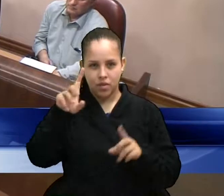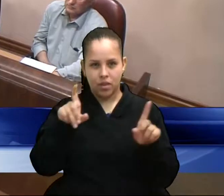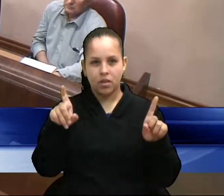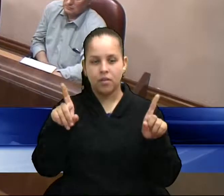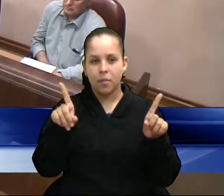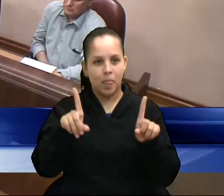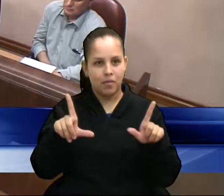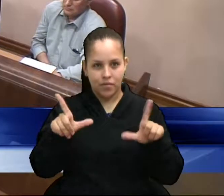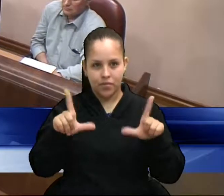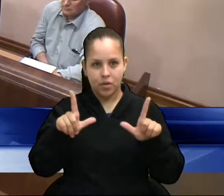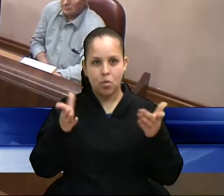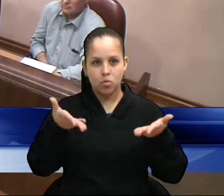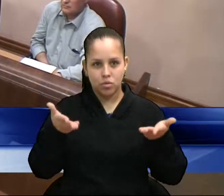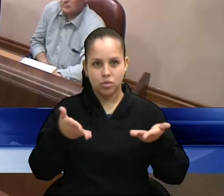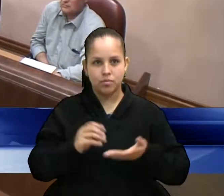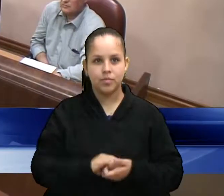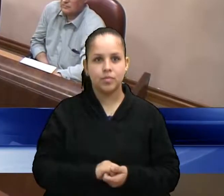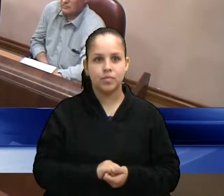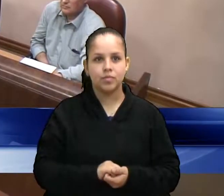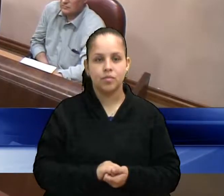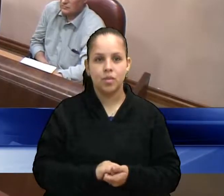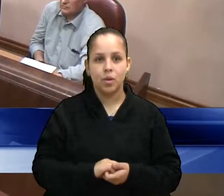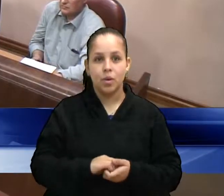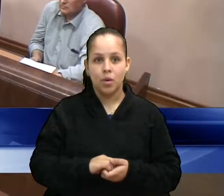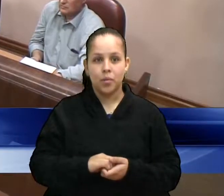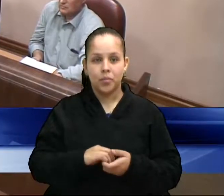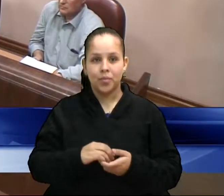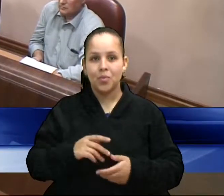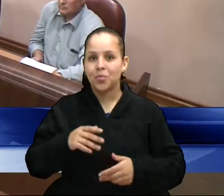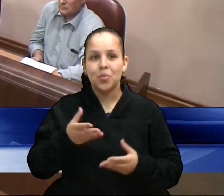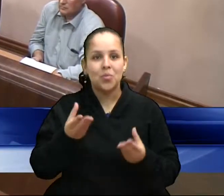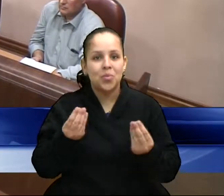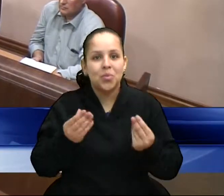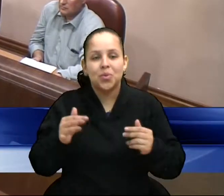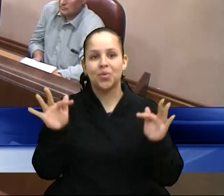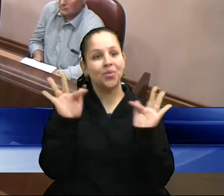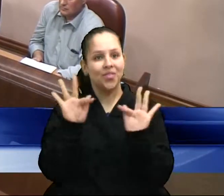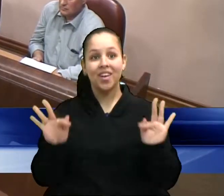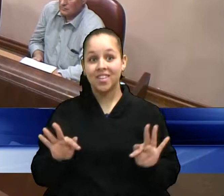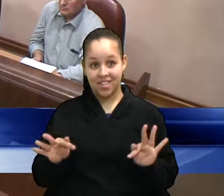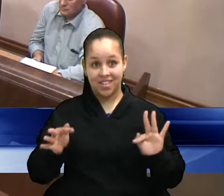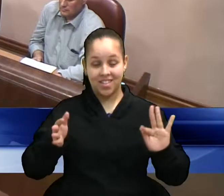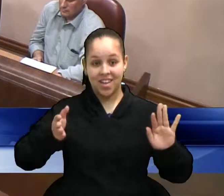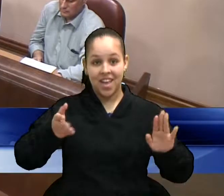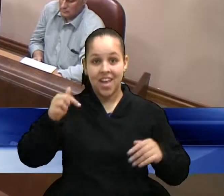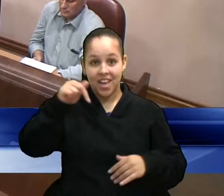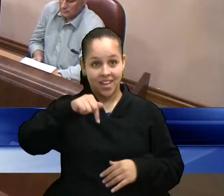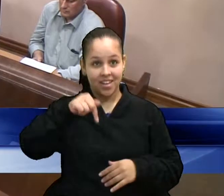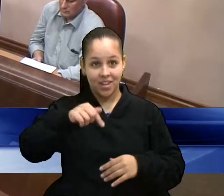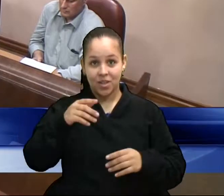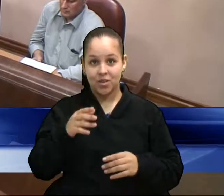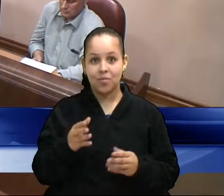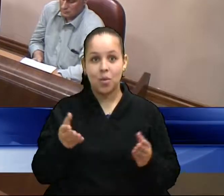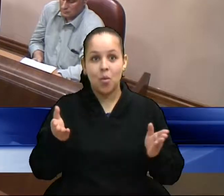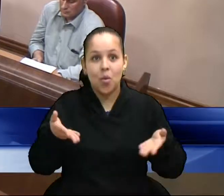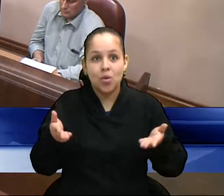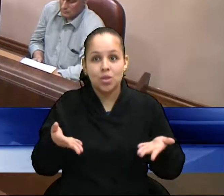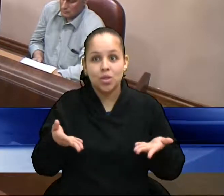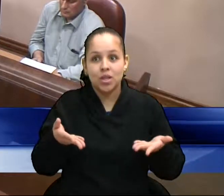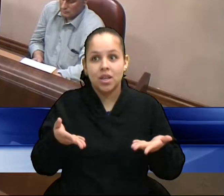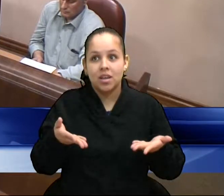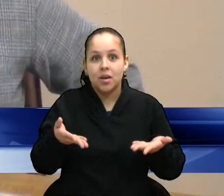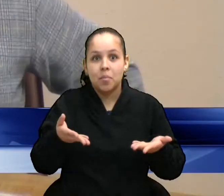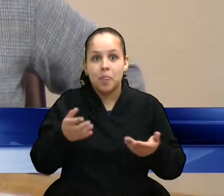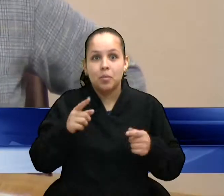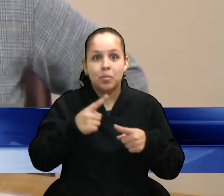Para nós é uma grande alegria estar presente hoje assunto tão importante para a mobilidade